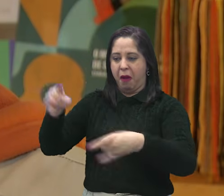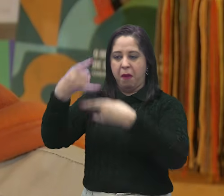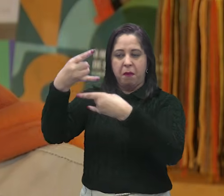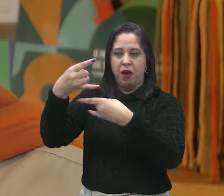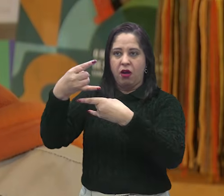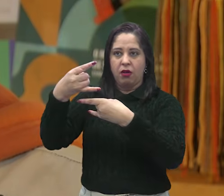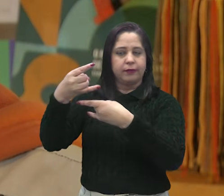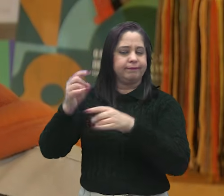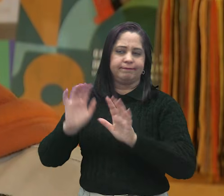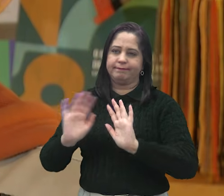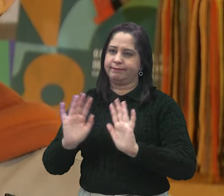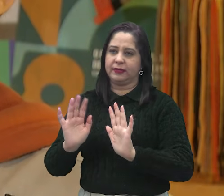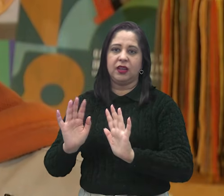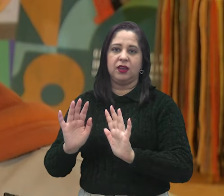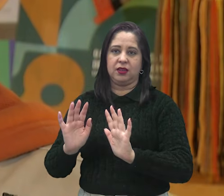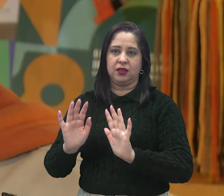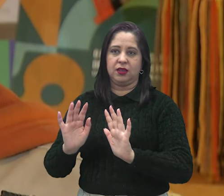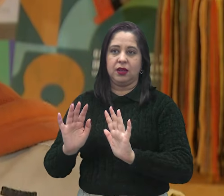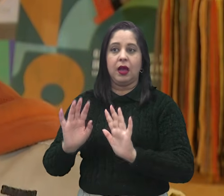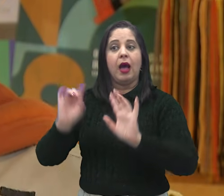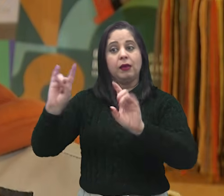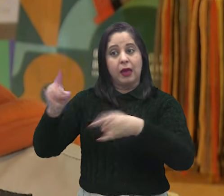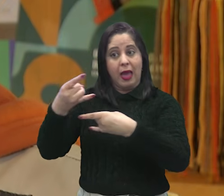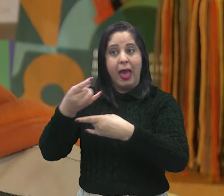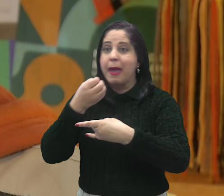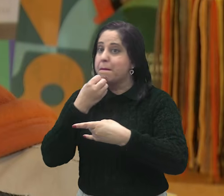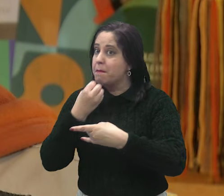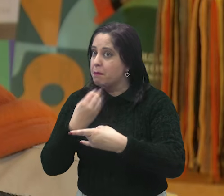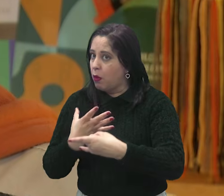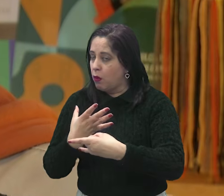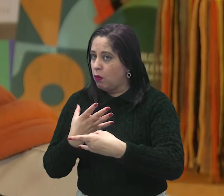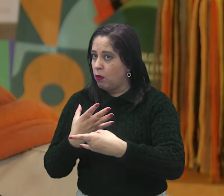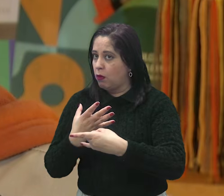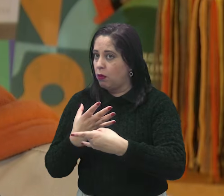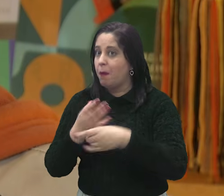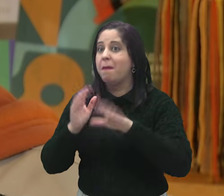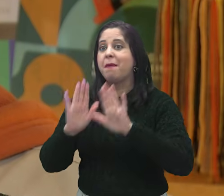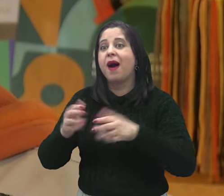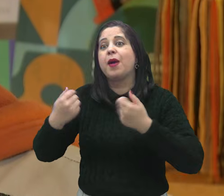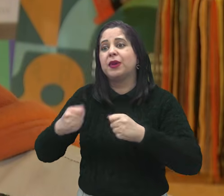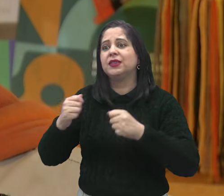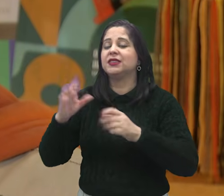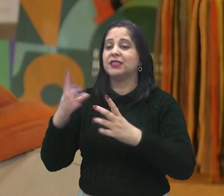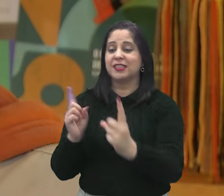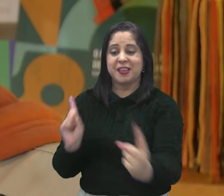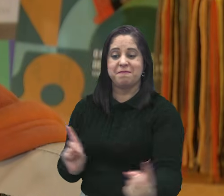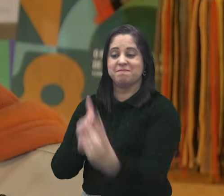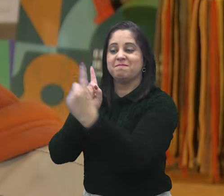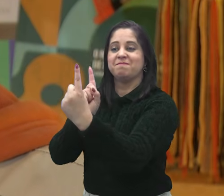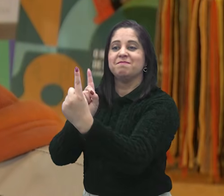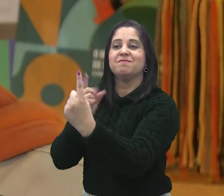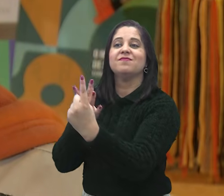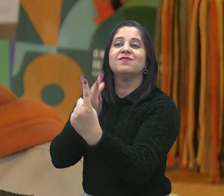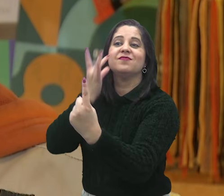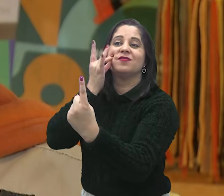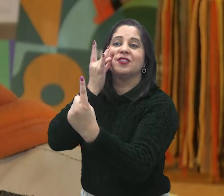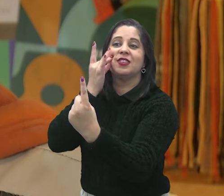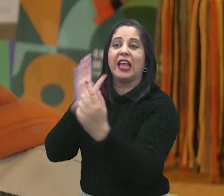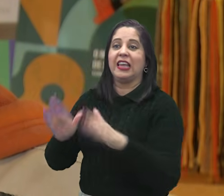a possibilidade do encontro presencial. E o Ecomuseu, ele é uma celebração desse encontro das